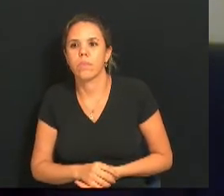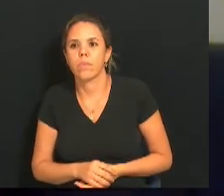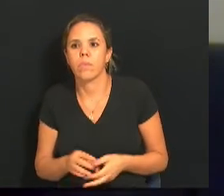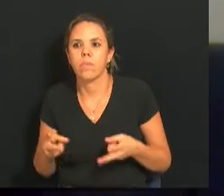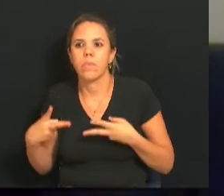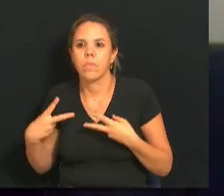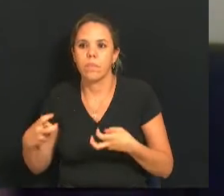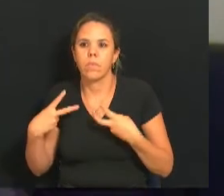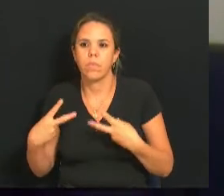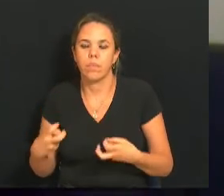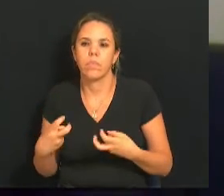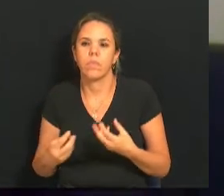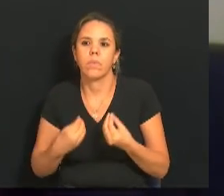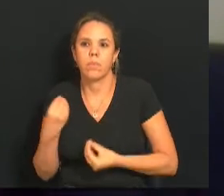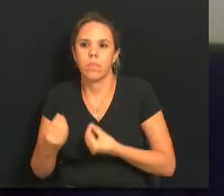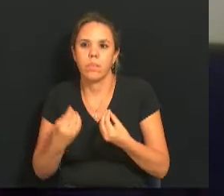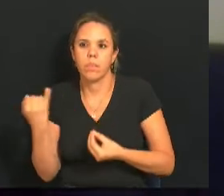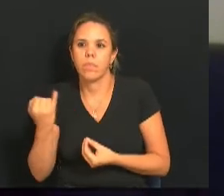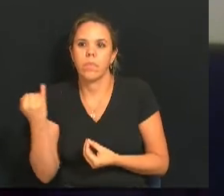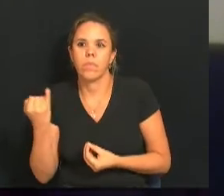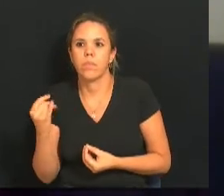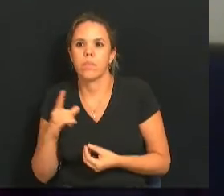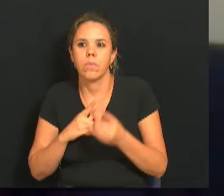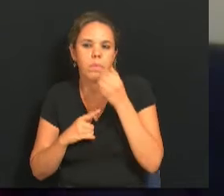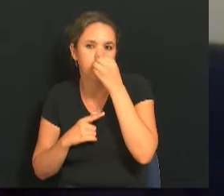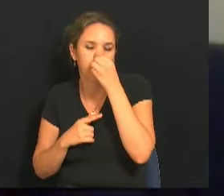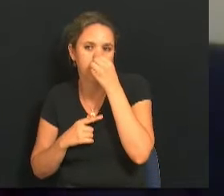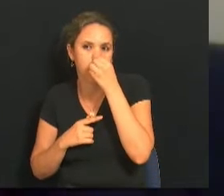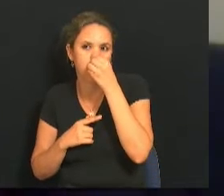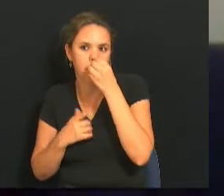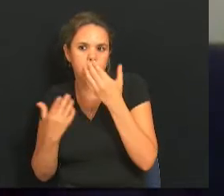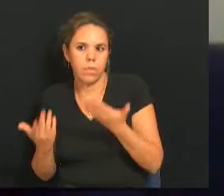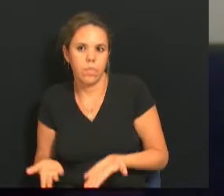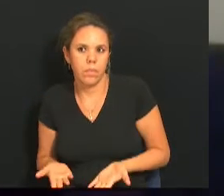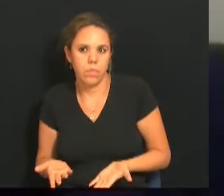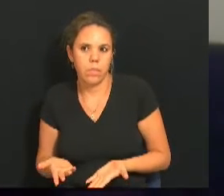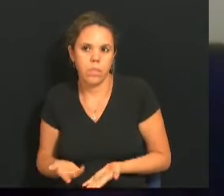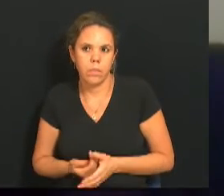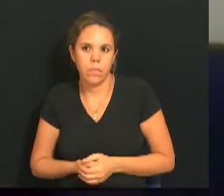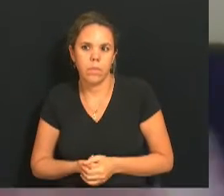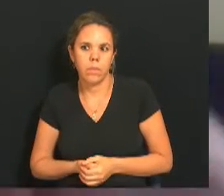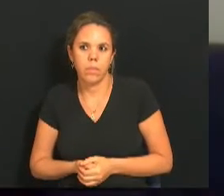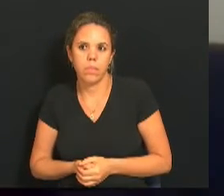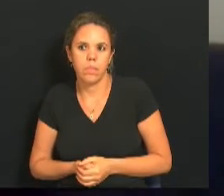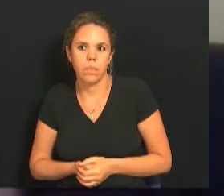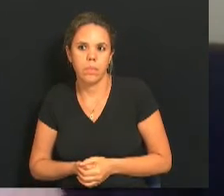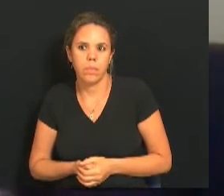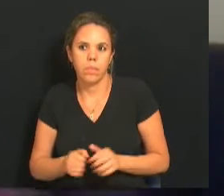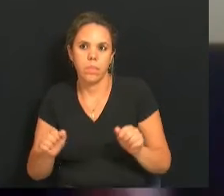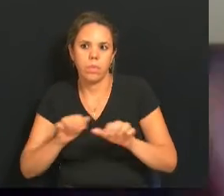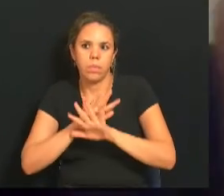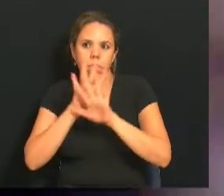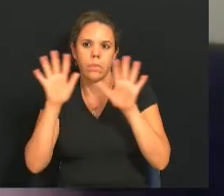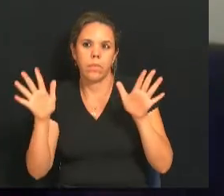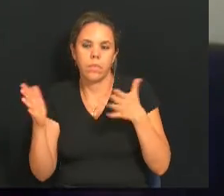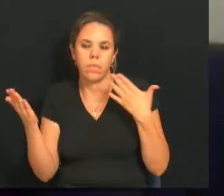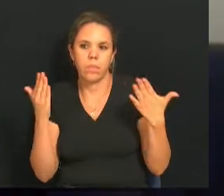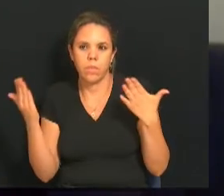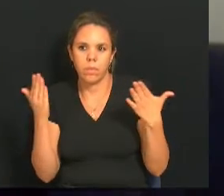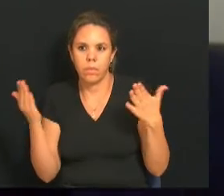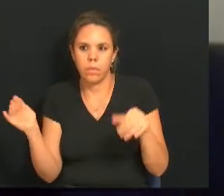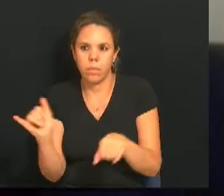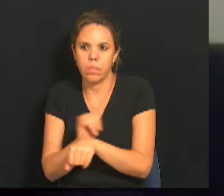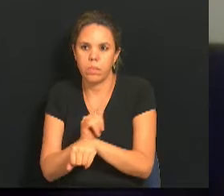perceber, né, o quão importante é a gente ter um instrumento que tenha claro, né, quais são esses mecanismos